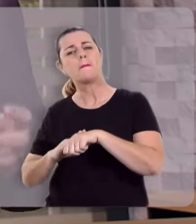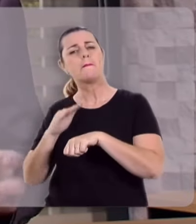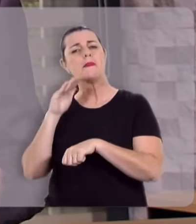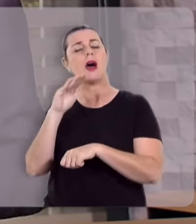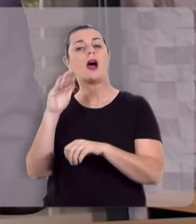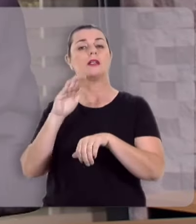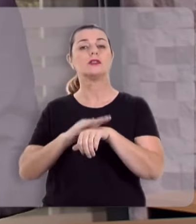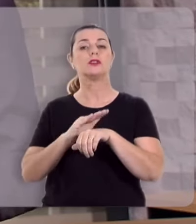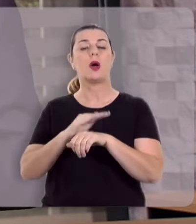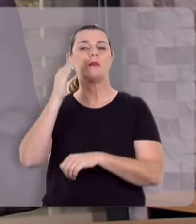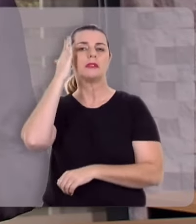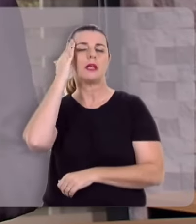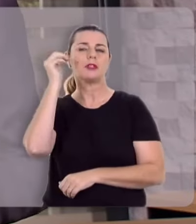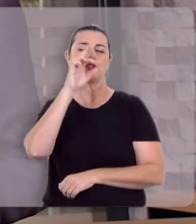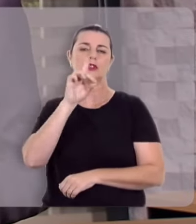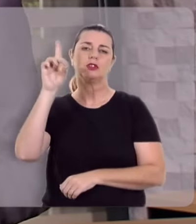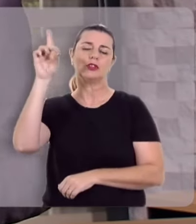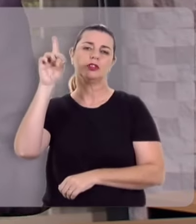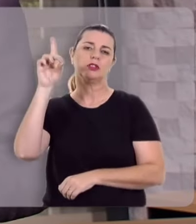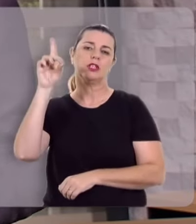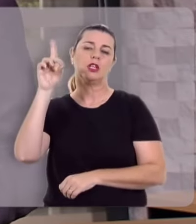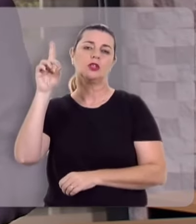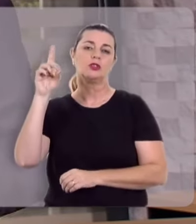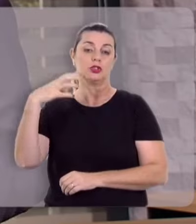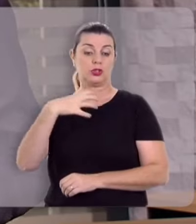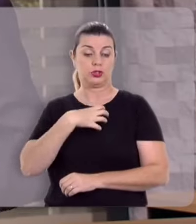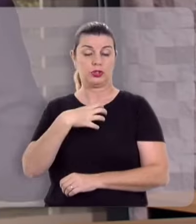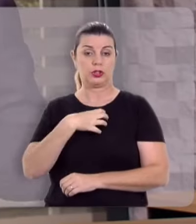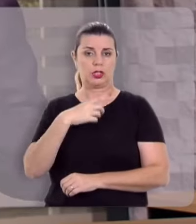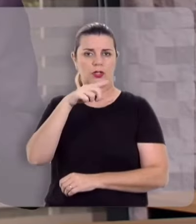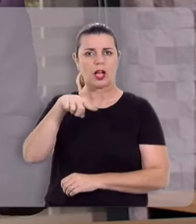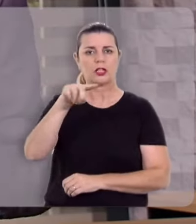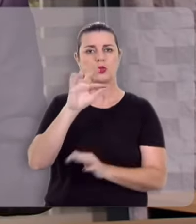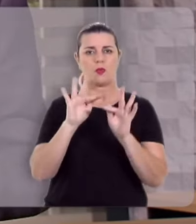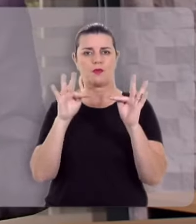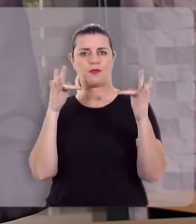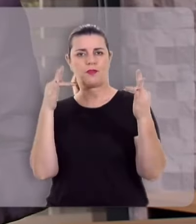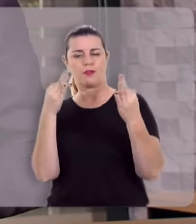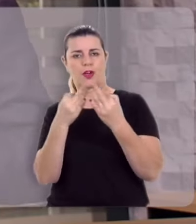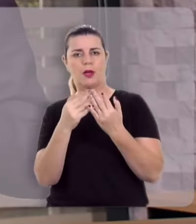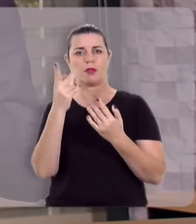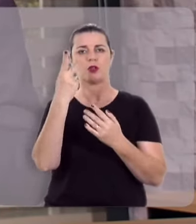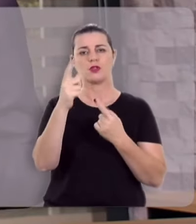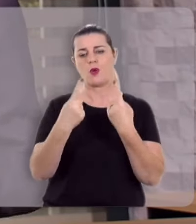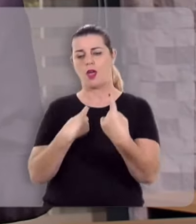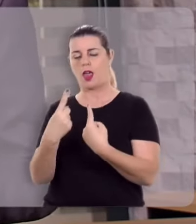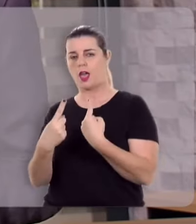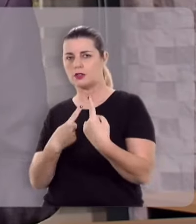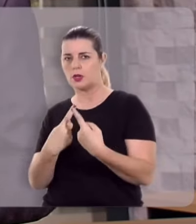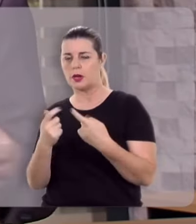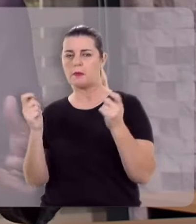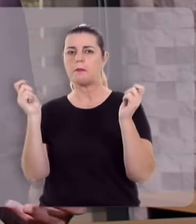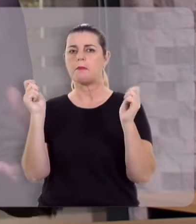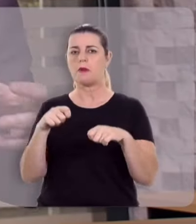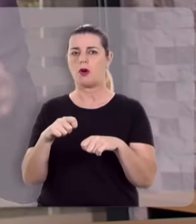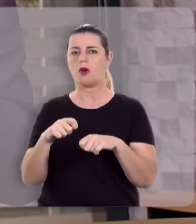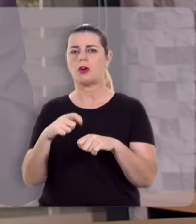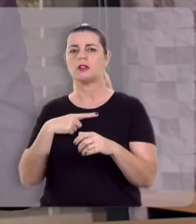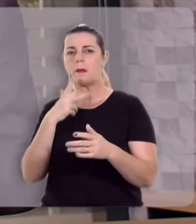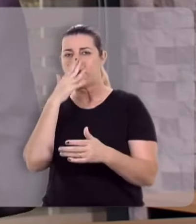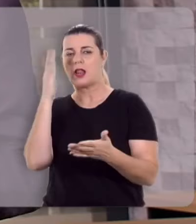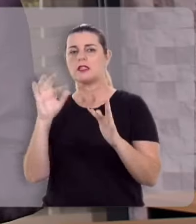mais a respeito da sabedoria de Deus de forma que a sua família, os seus relacionamentos possam